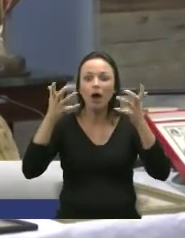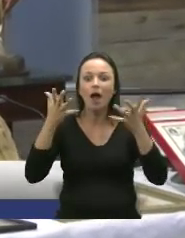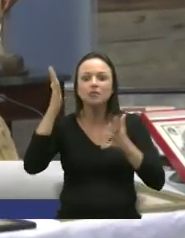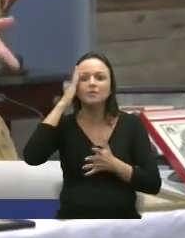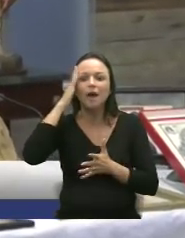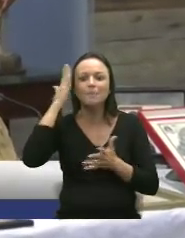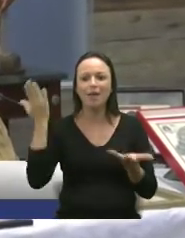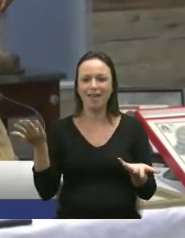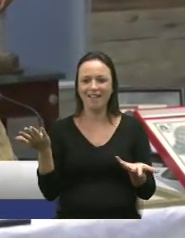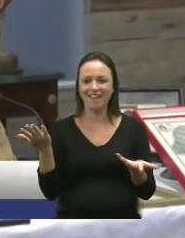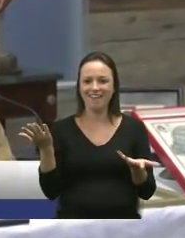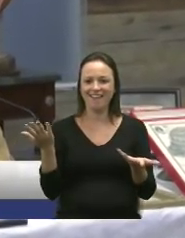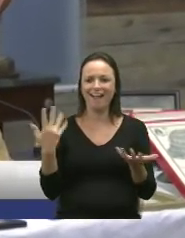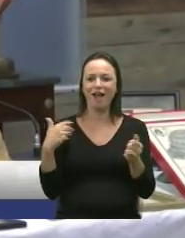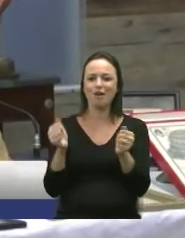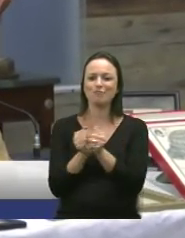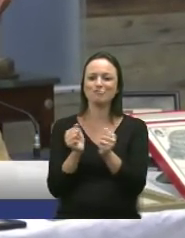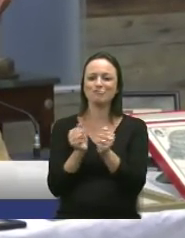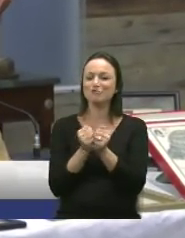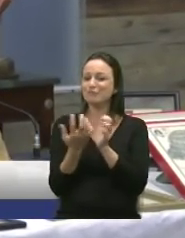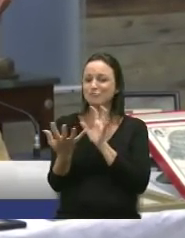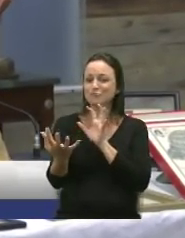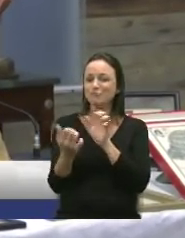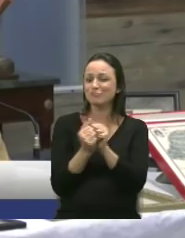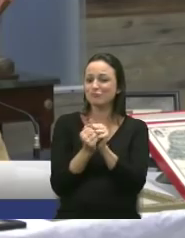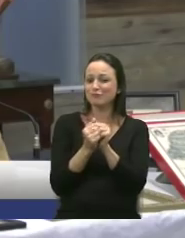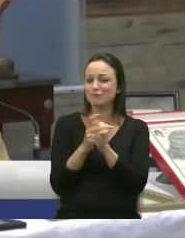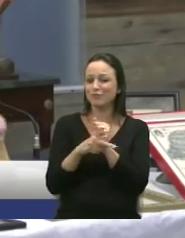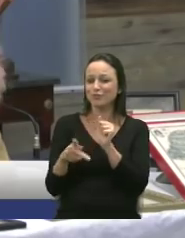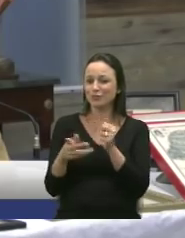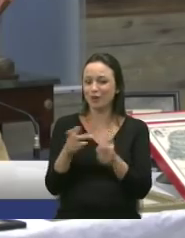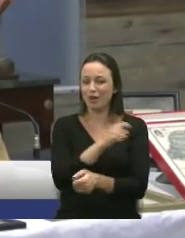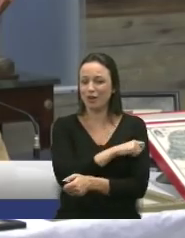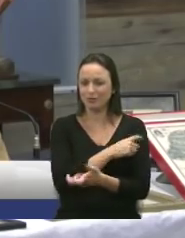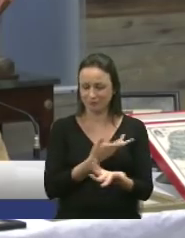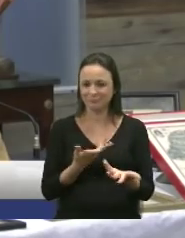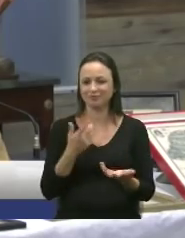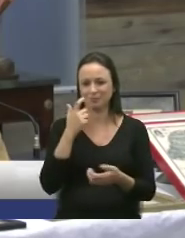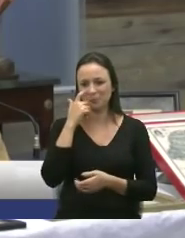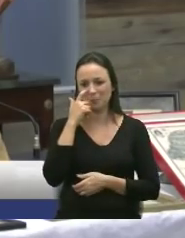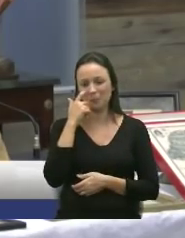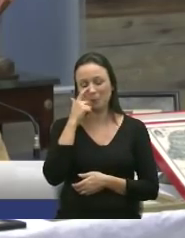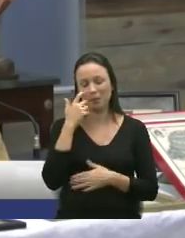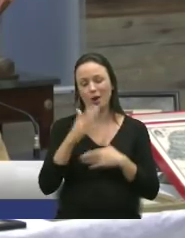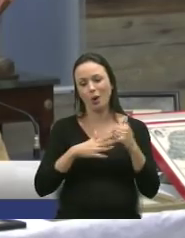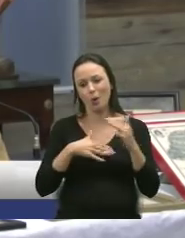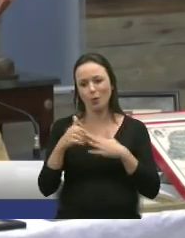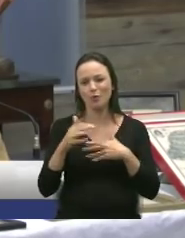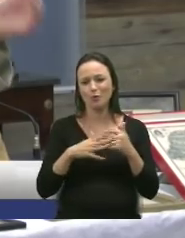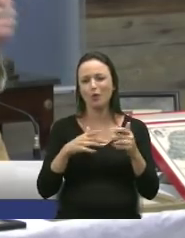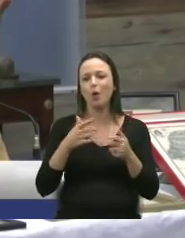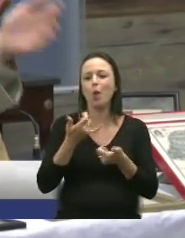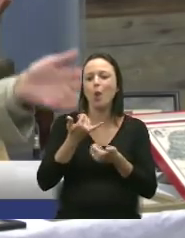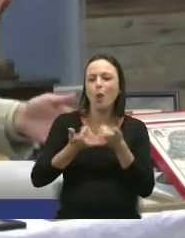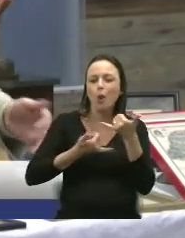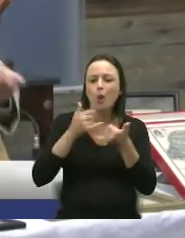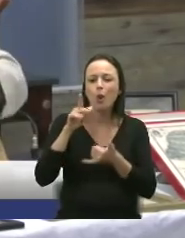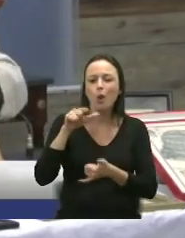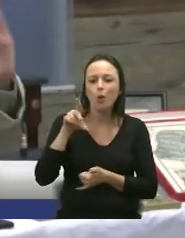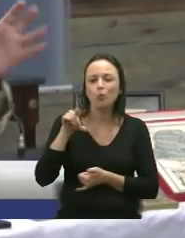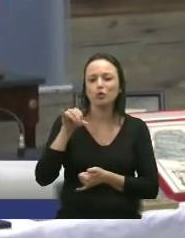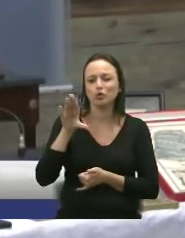estar junto. Entendeu? Então, buscar no sentido lúdico, eu acho que é a melhor das práticas. Agora,